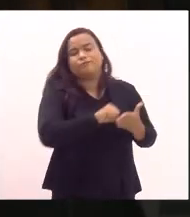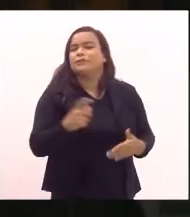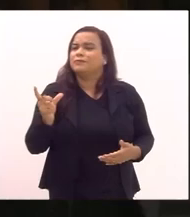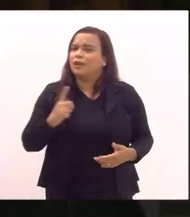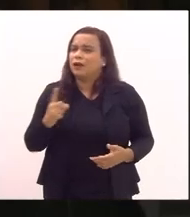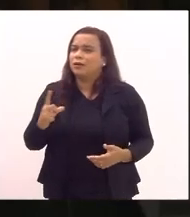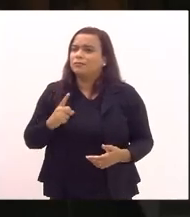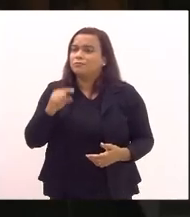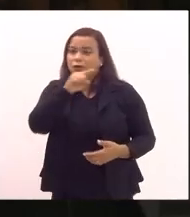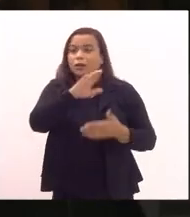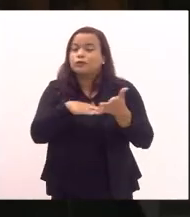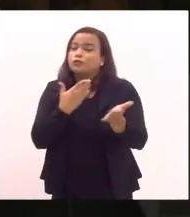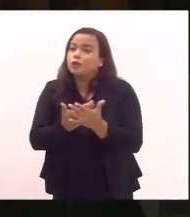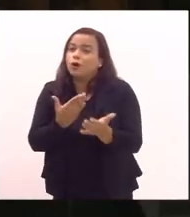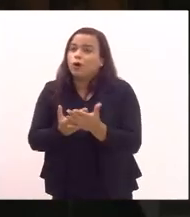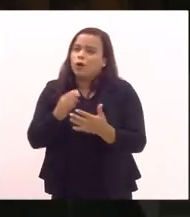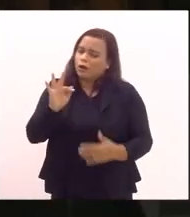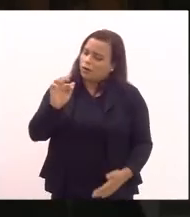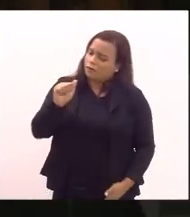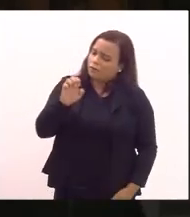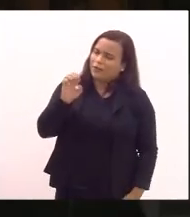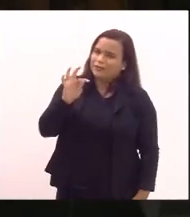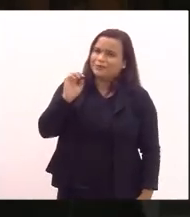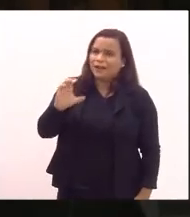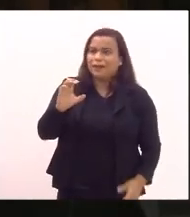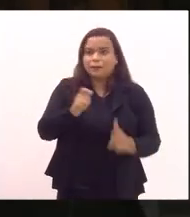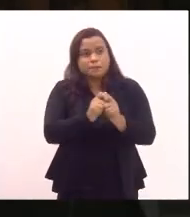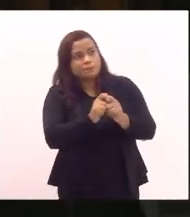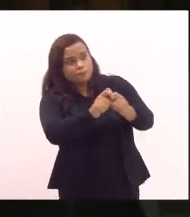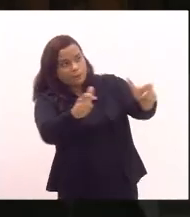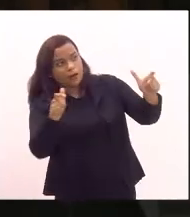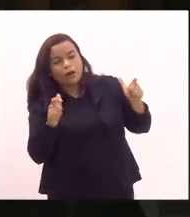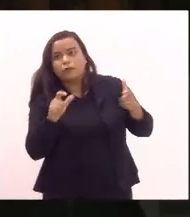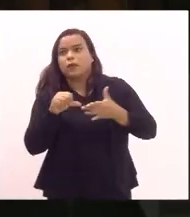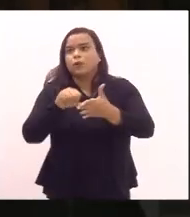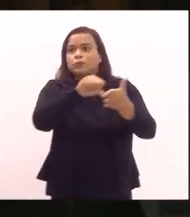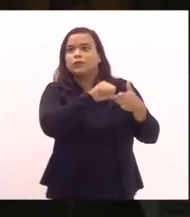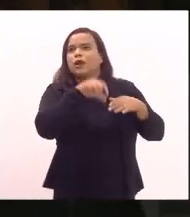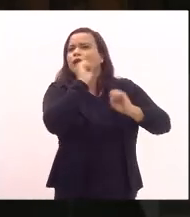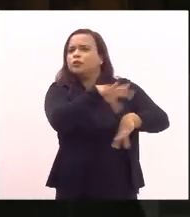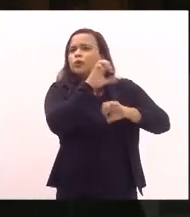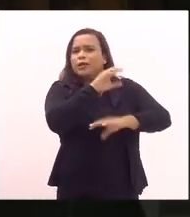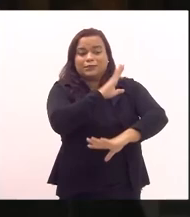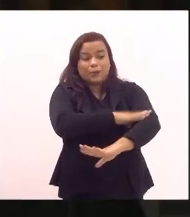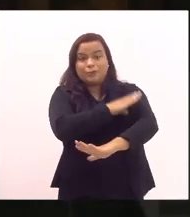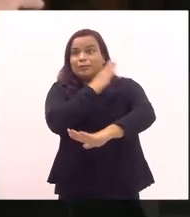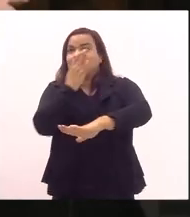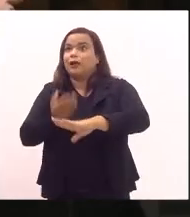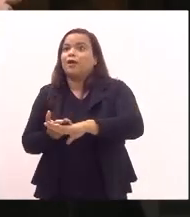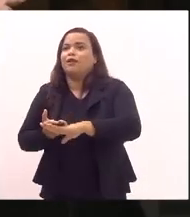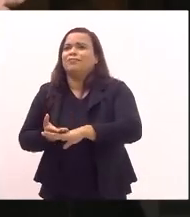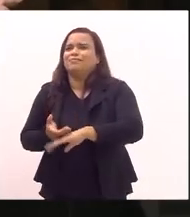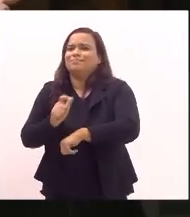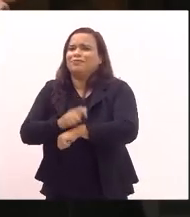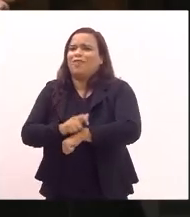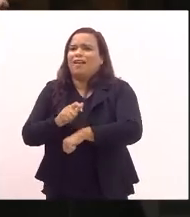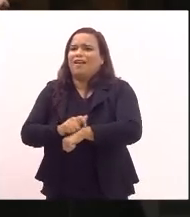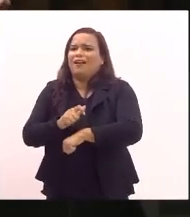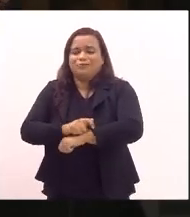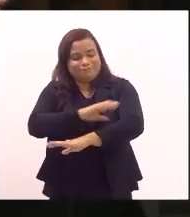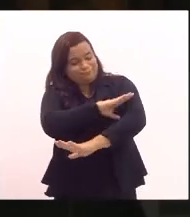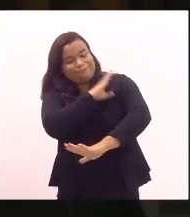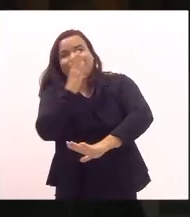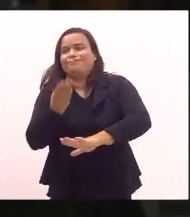é uma escola é uma rede de escolas onde a maioria das unidades tem educação integral em horário integral